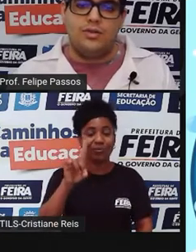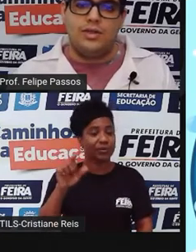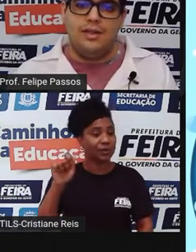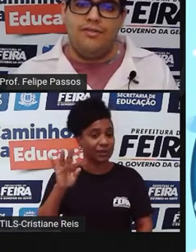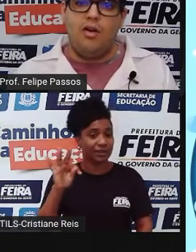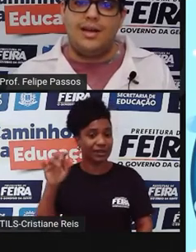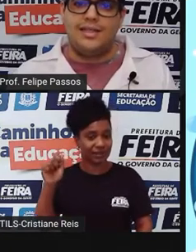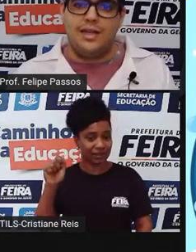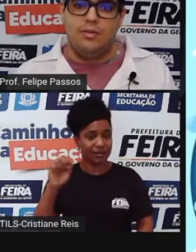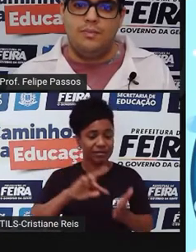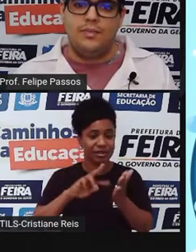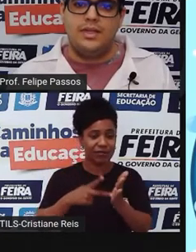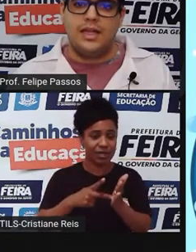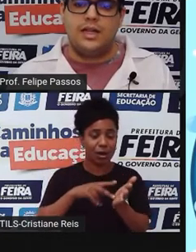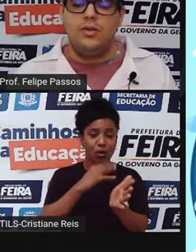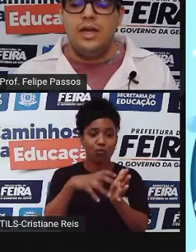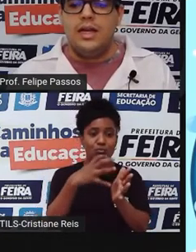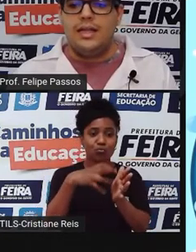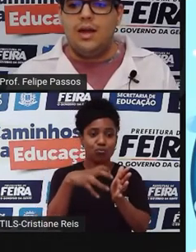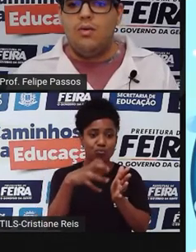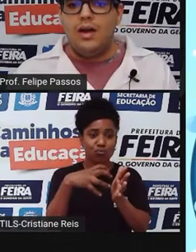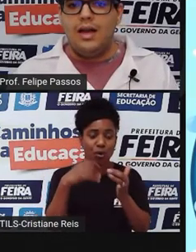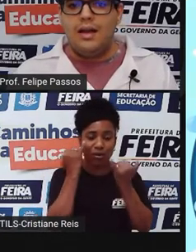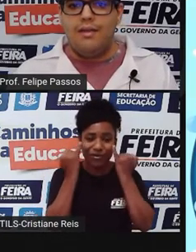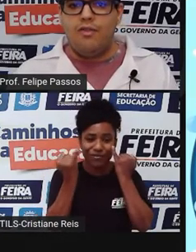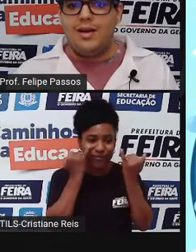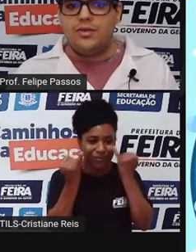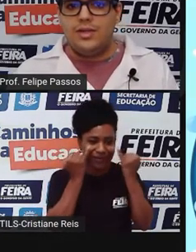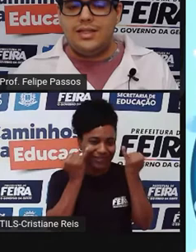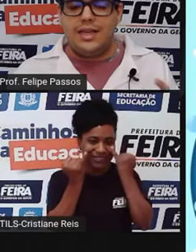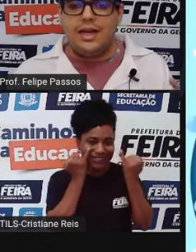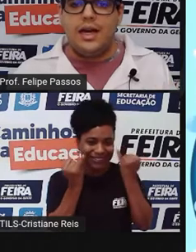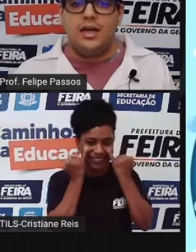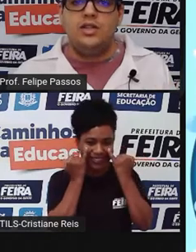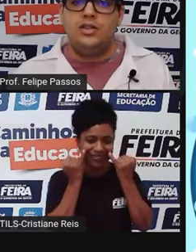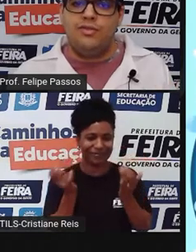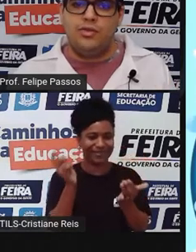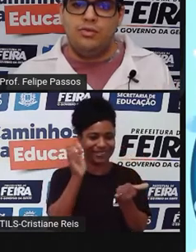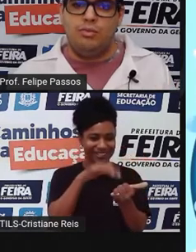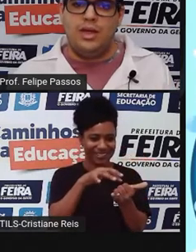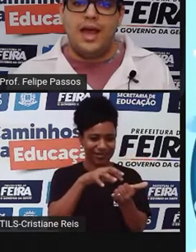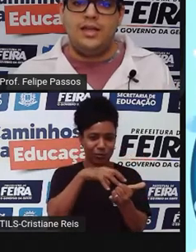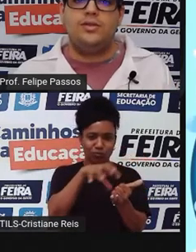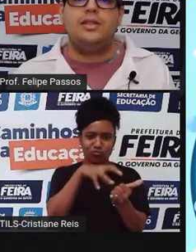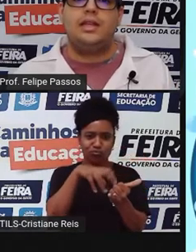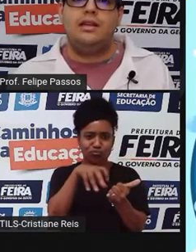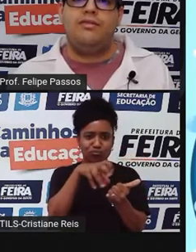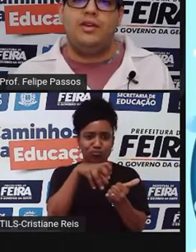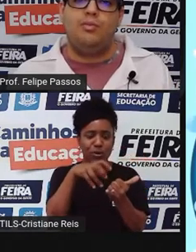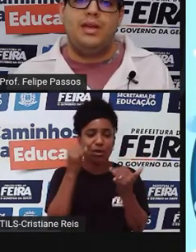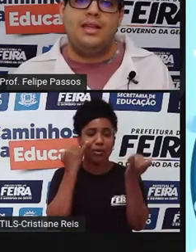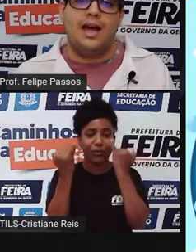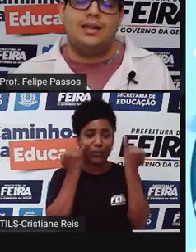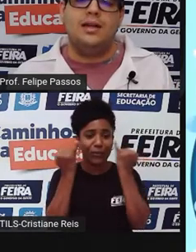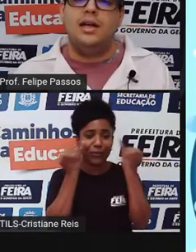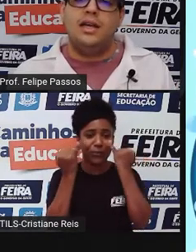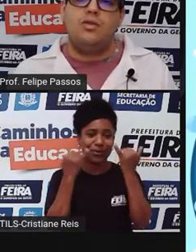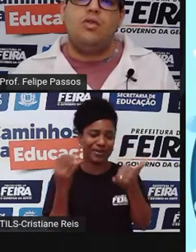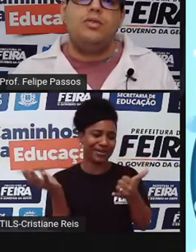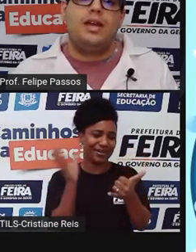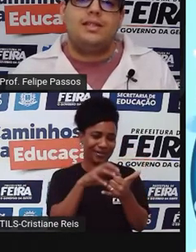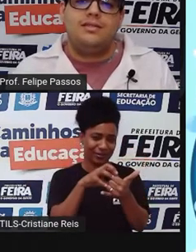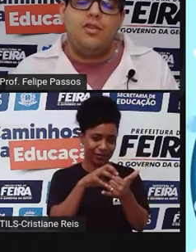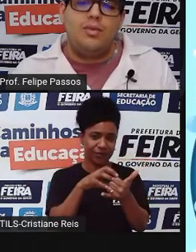são dados, informação, certo? Então, informações em grande volume. É isso que significa o Big Data.